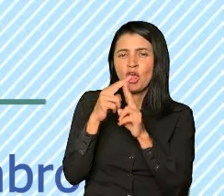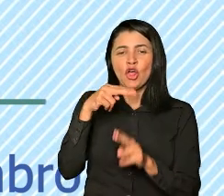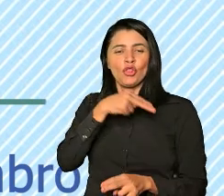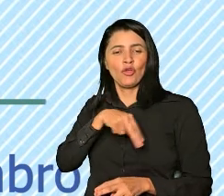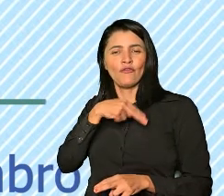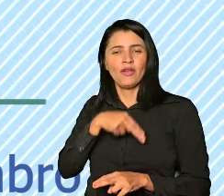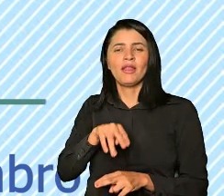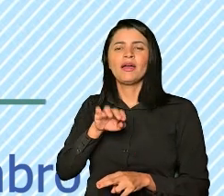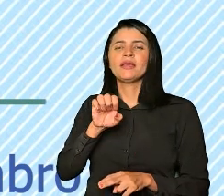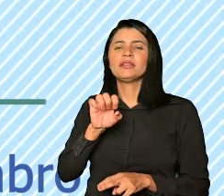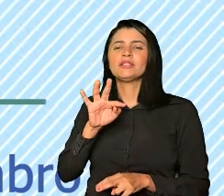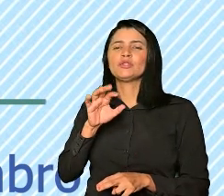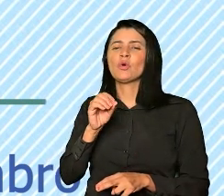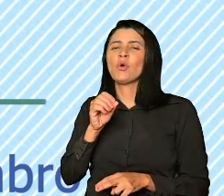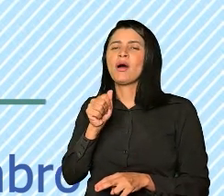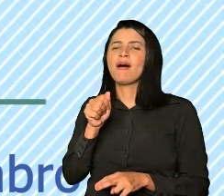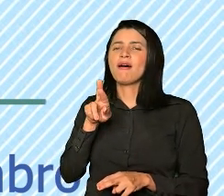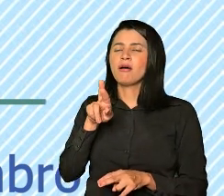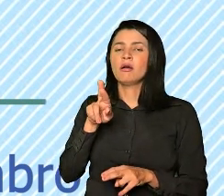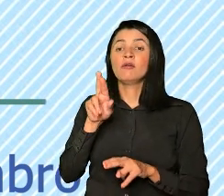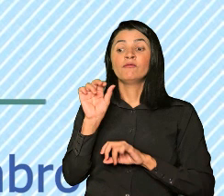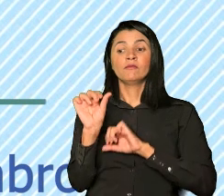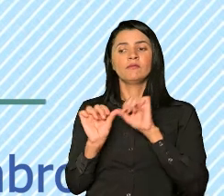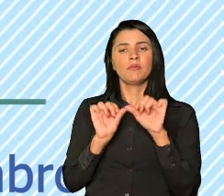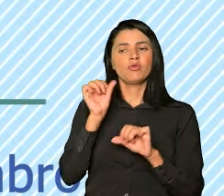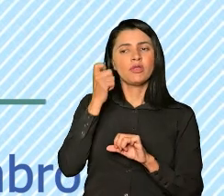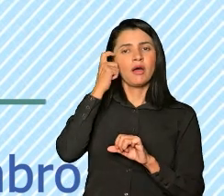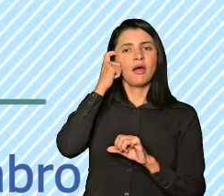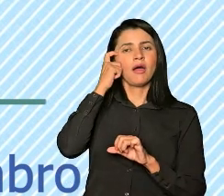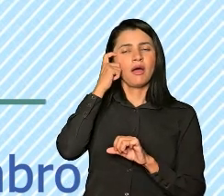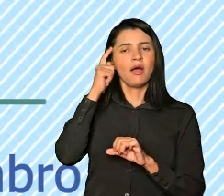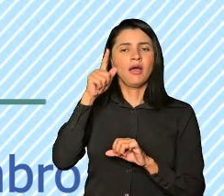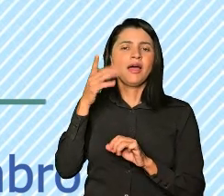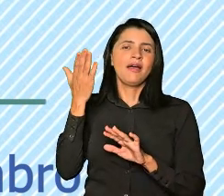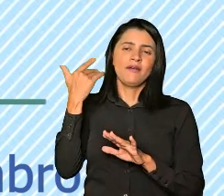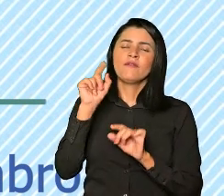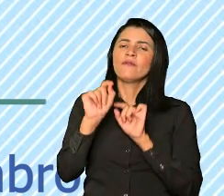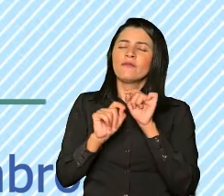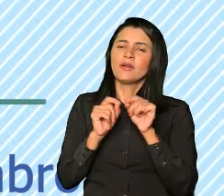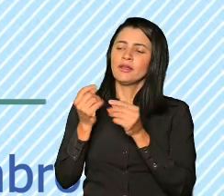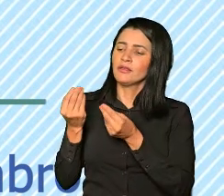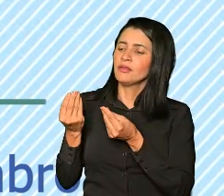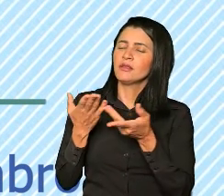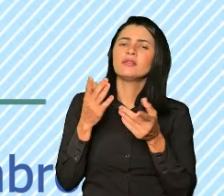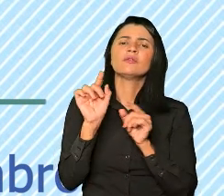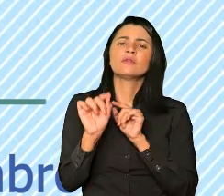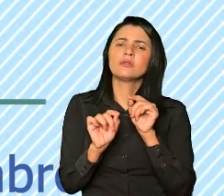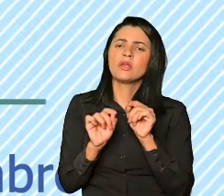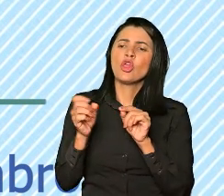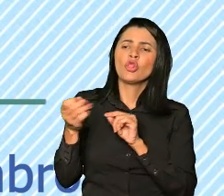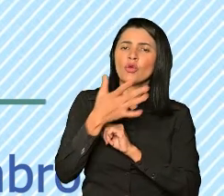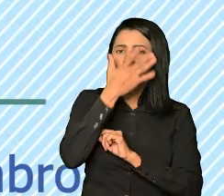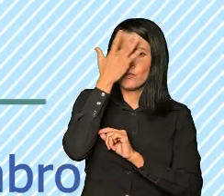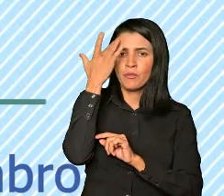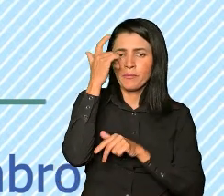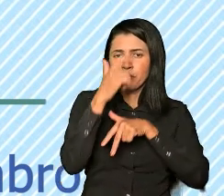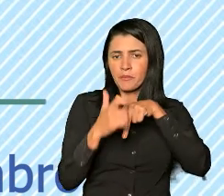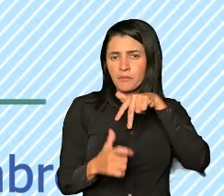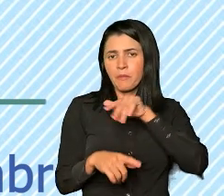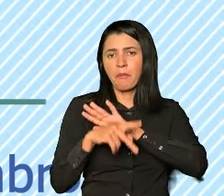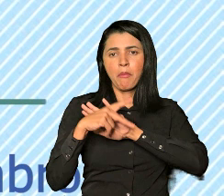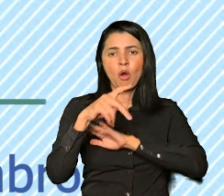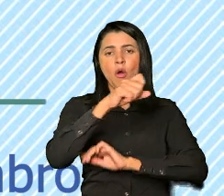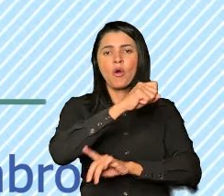nós vamos ter uma mudança de paradigma, certo? A Nouvelle Histoire vai trazer novos atores